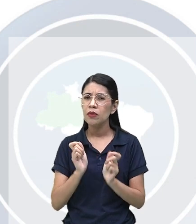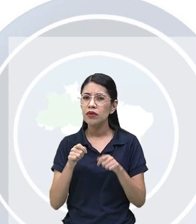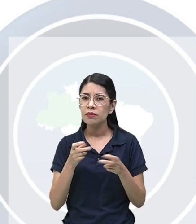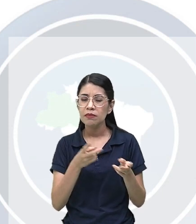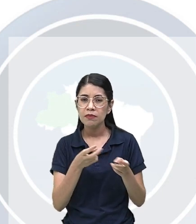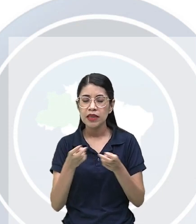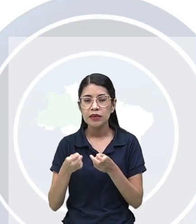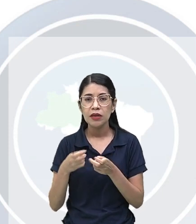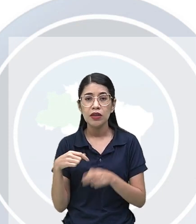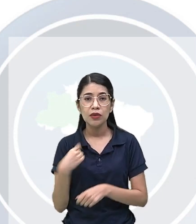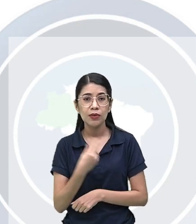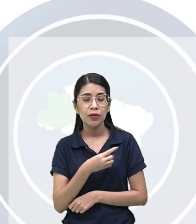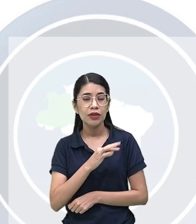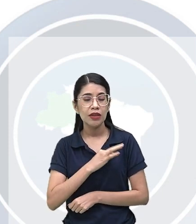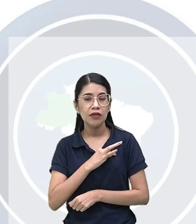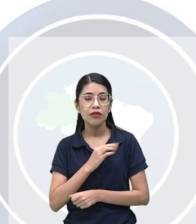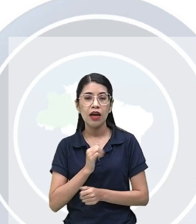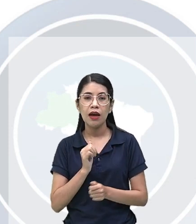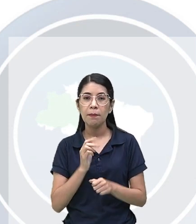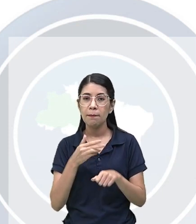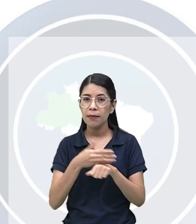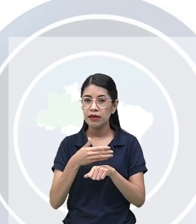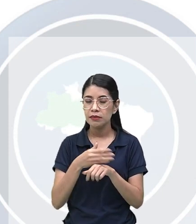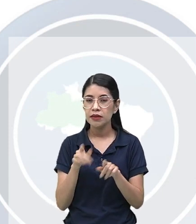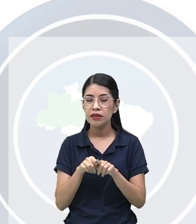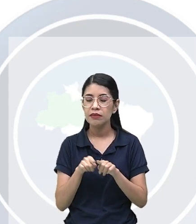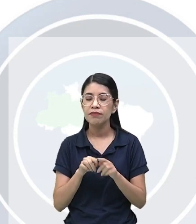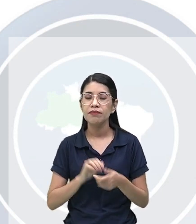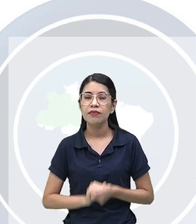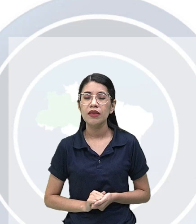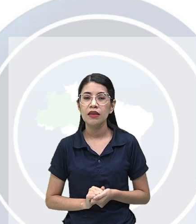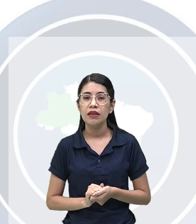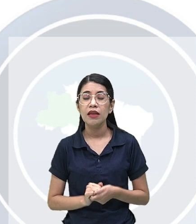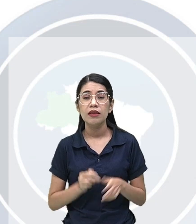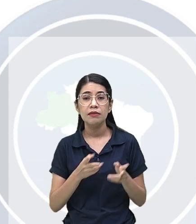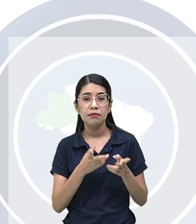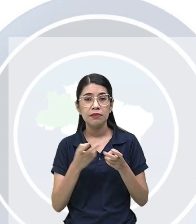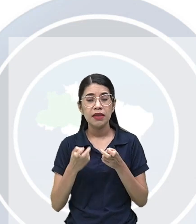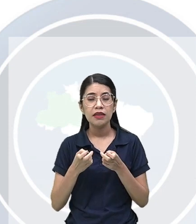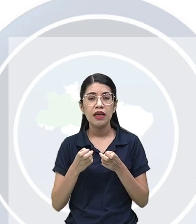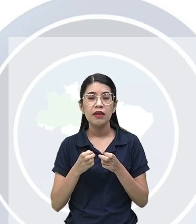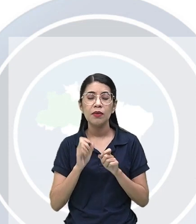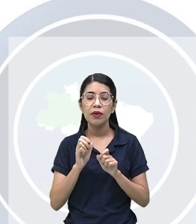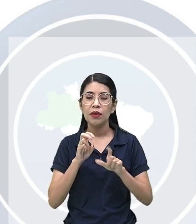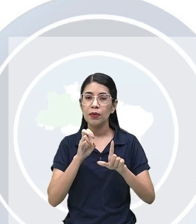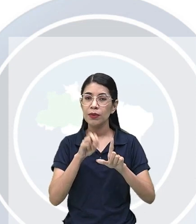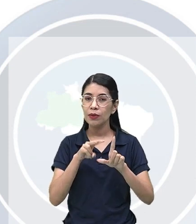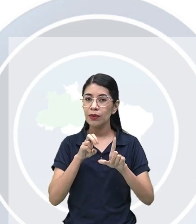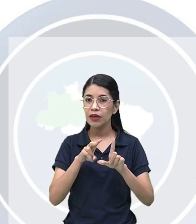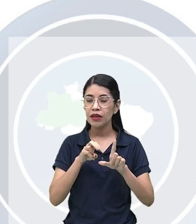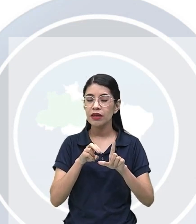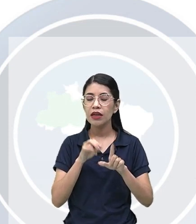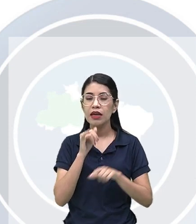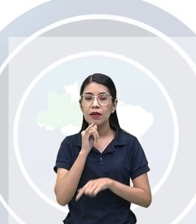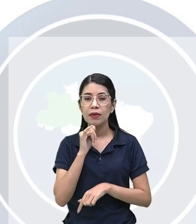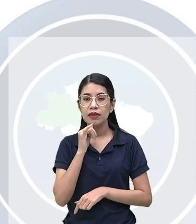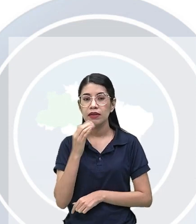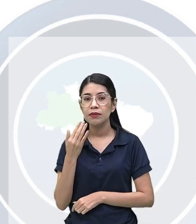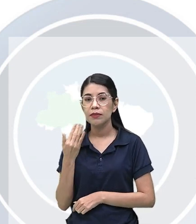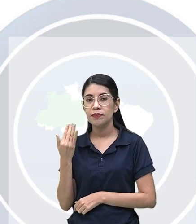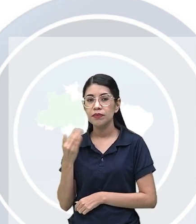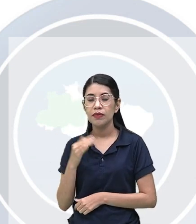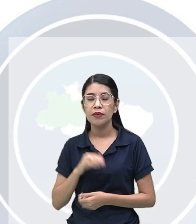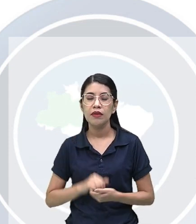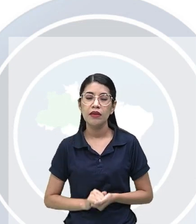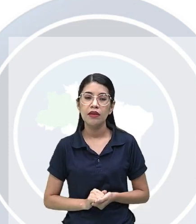os técnicos, estamos acompanhando? Vocês vão verificar pelo nosso usuário. Esse que está aqui ao lado de IPTV,